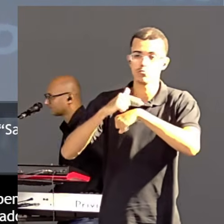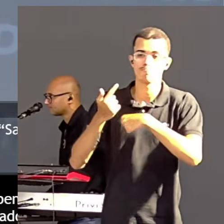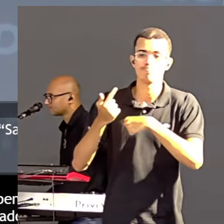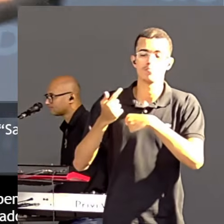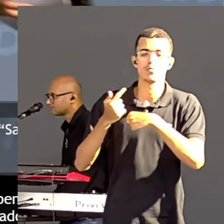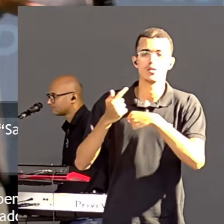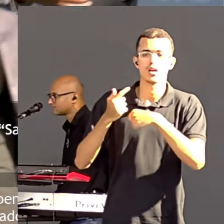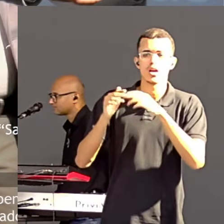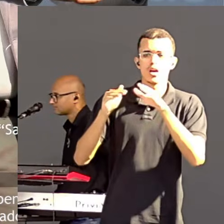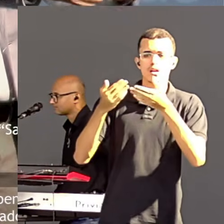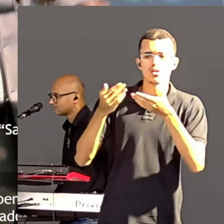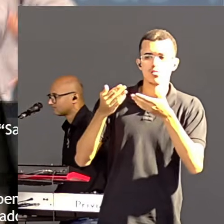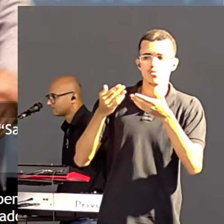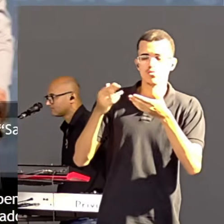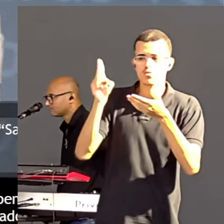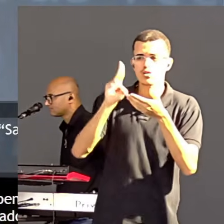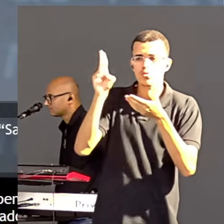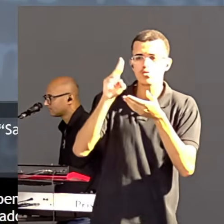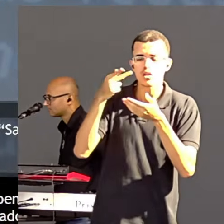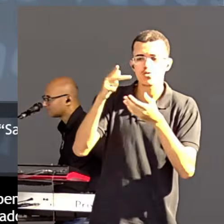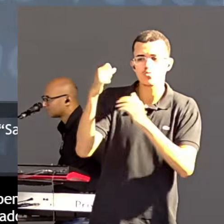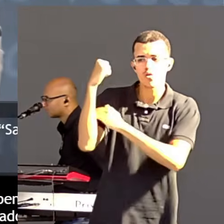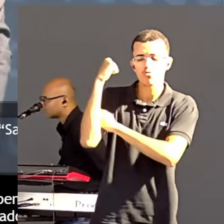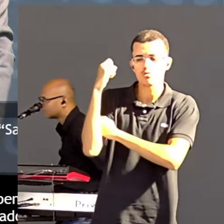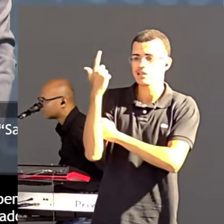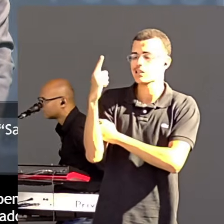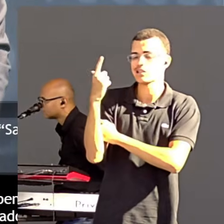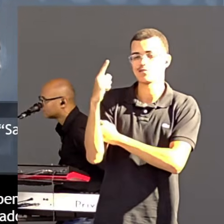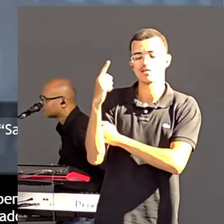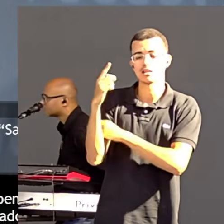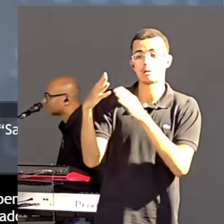Então, quando ele tenta usar sua força, não tem mais.